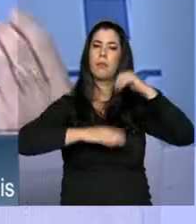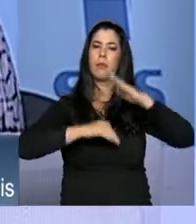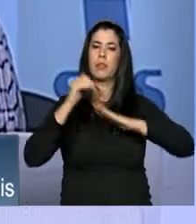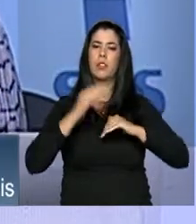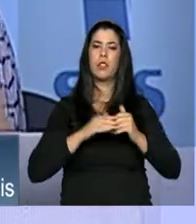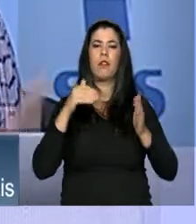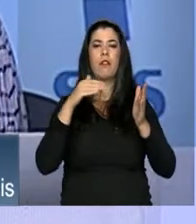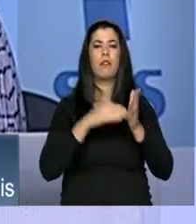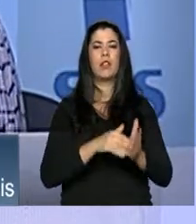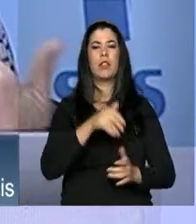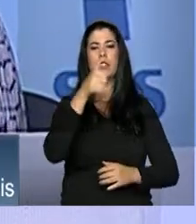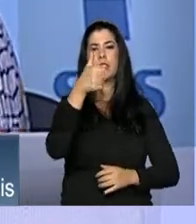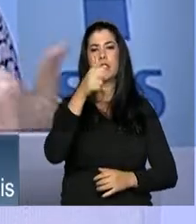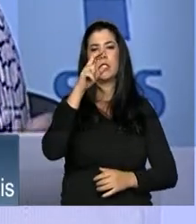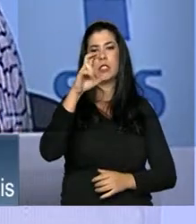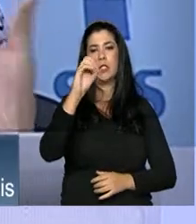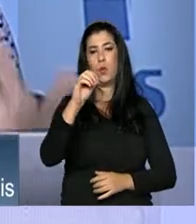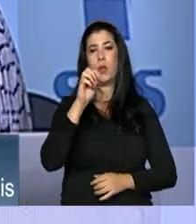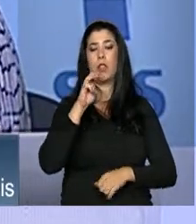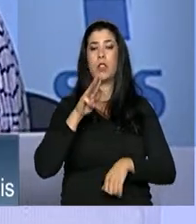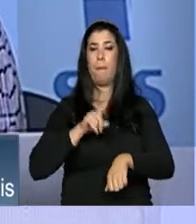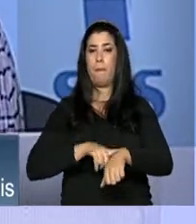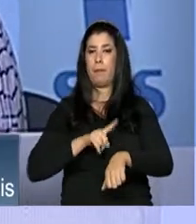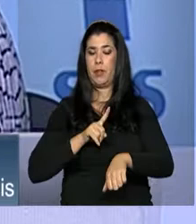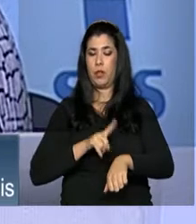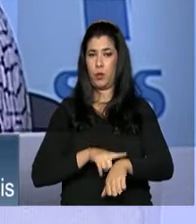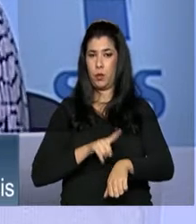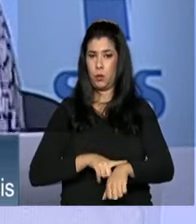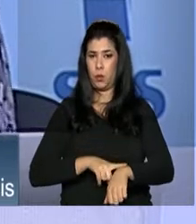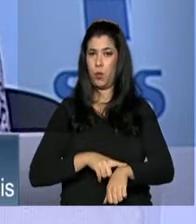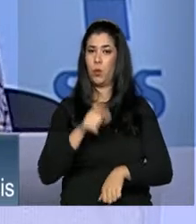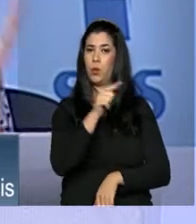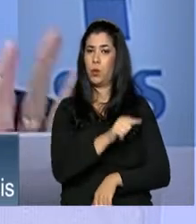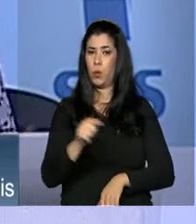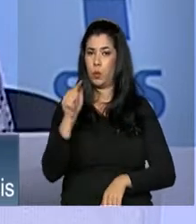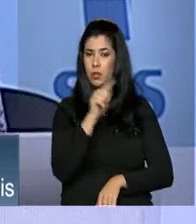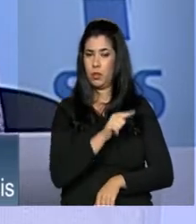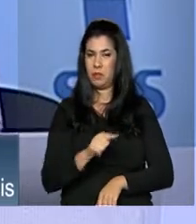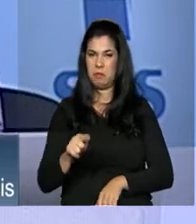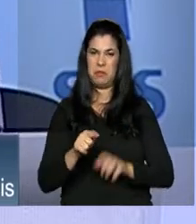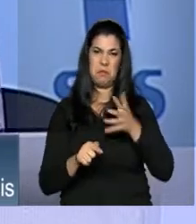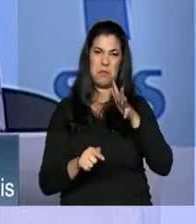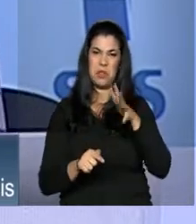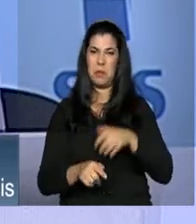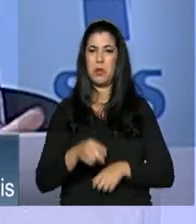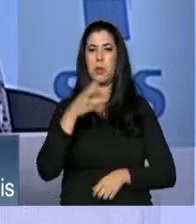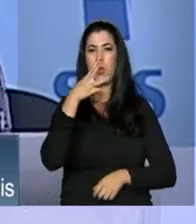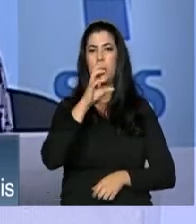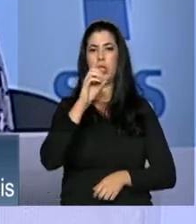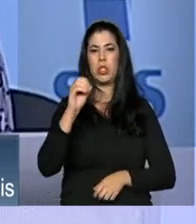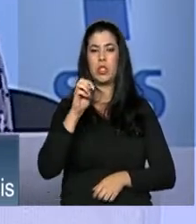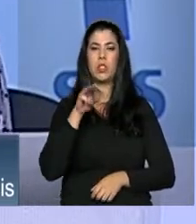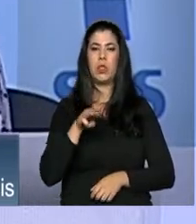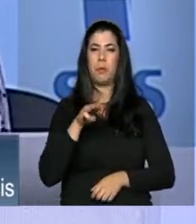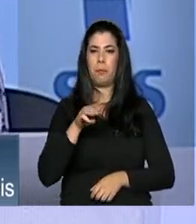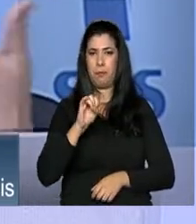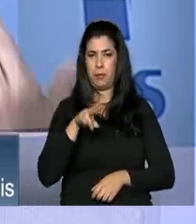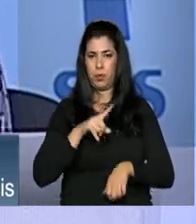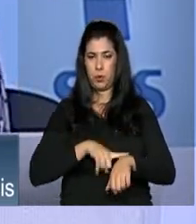150 minutos de atividade física semanalmente, o que daria em torno de 30 minutos a cada